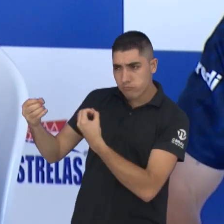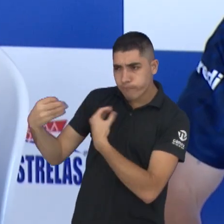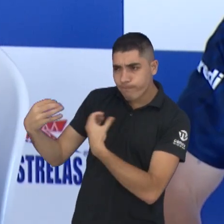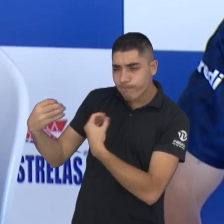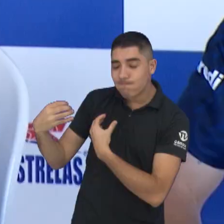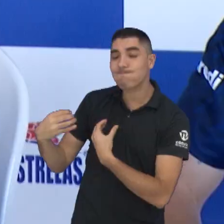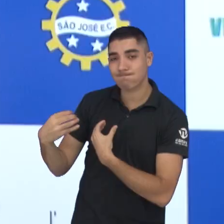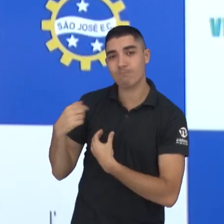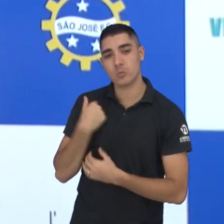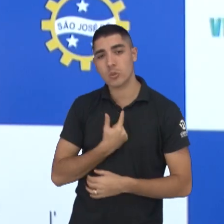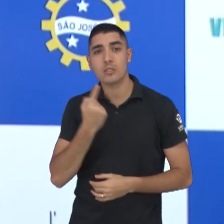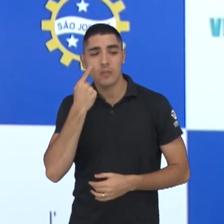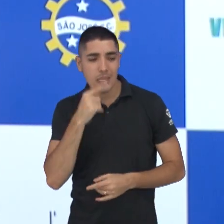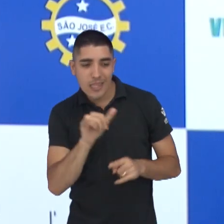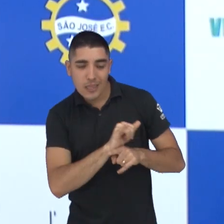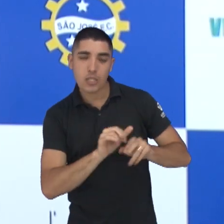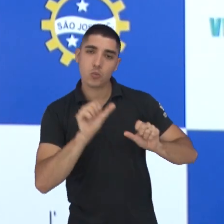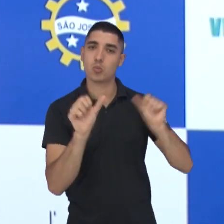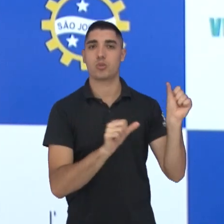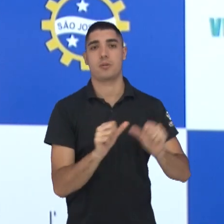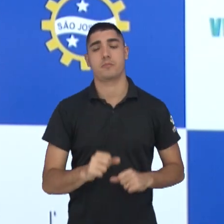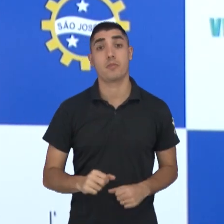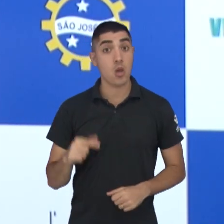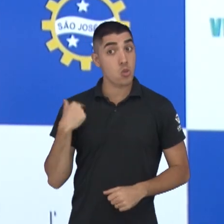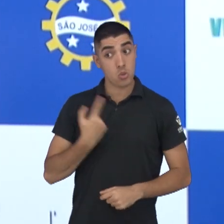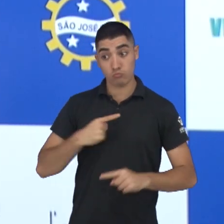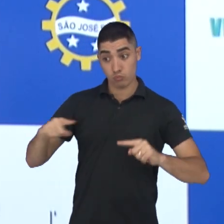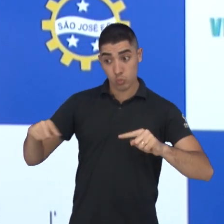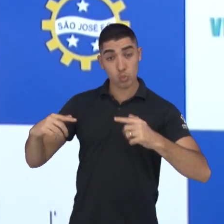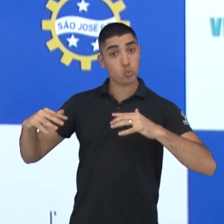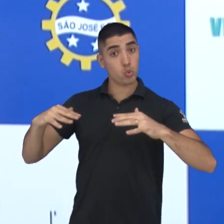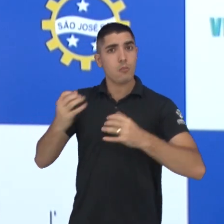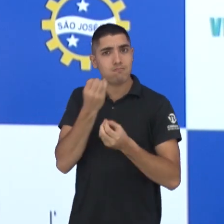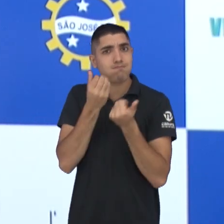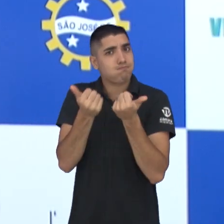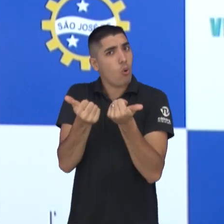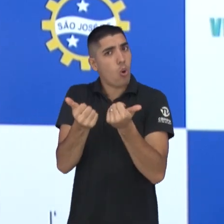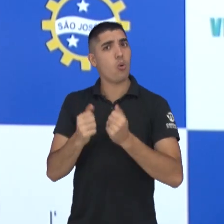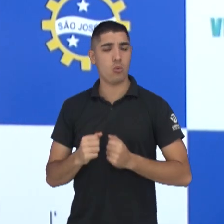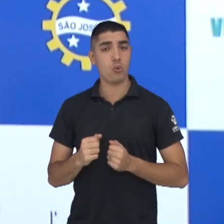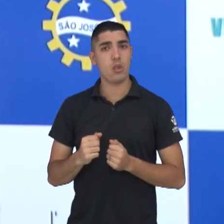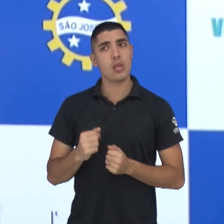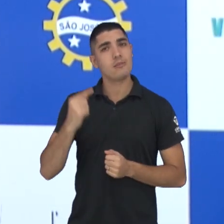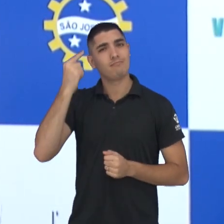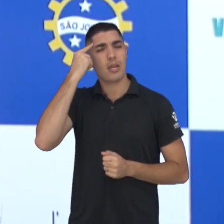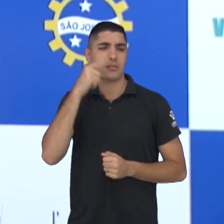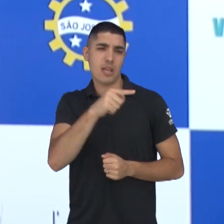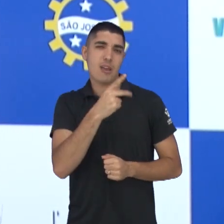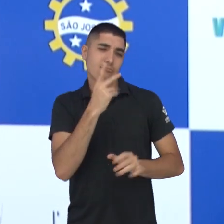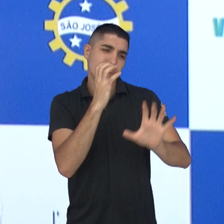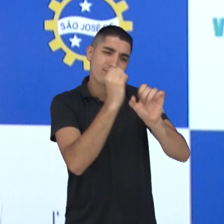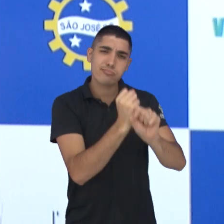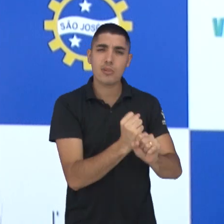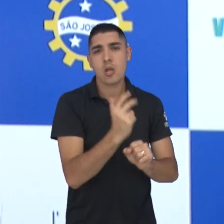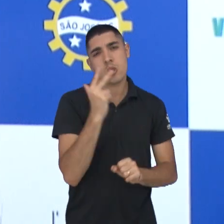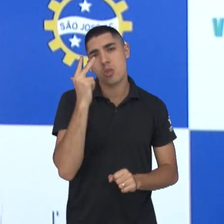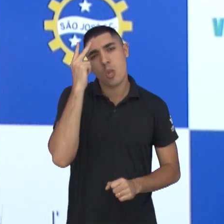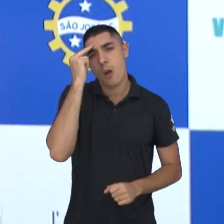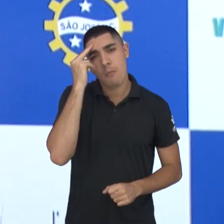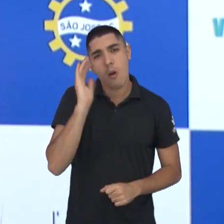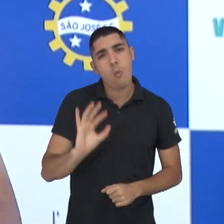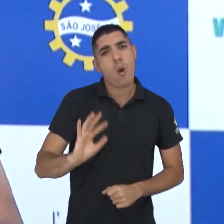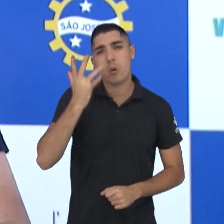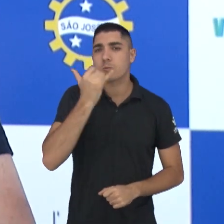o que a gente vem errando, né? Jogamos bem, eu acho que o lado positivo, né? A questão dos números, uma hora ia acontecer de levar um gol,